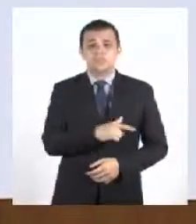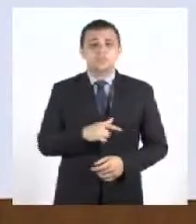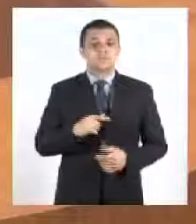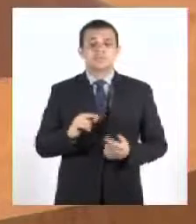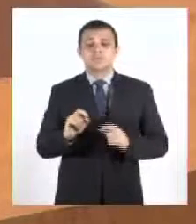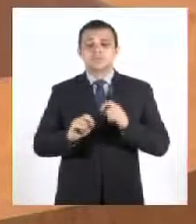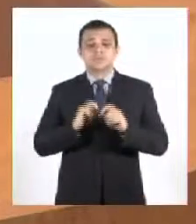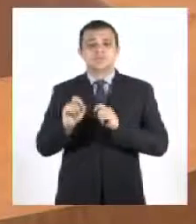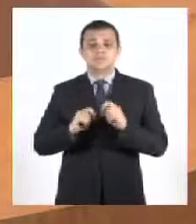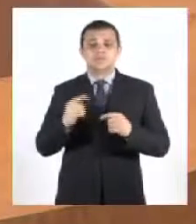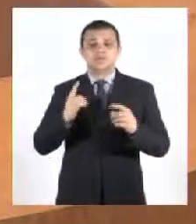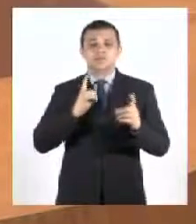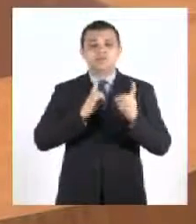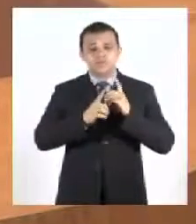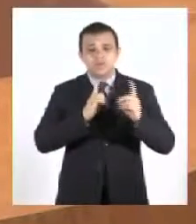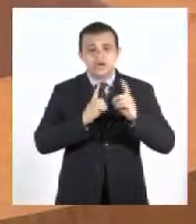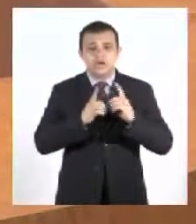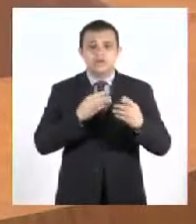diálogo, aonde